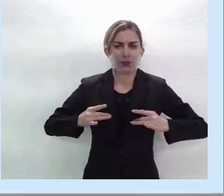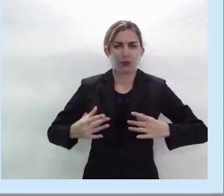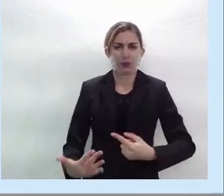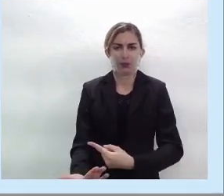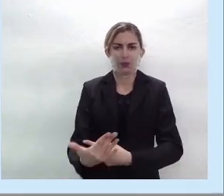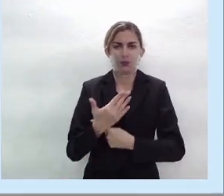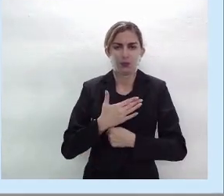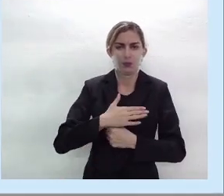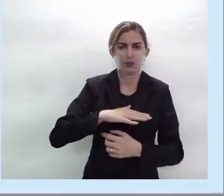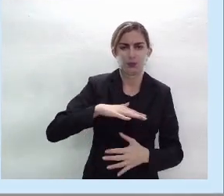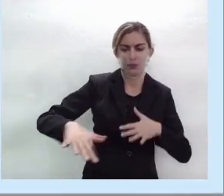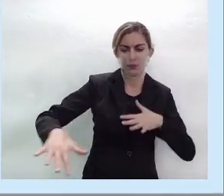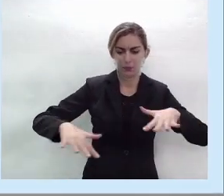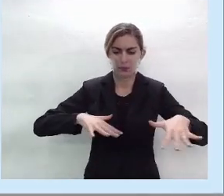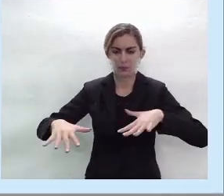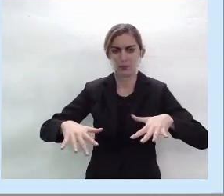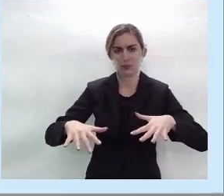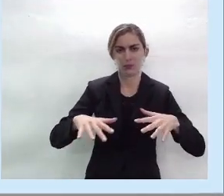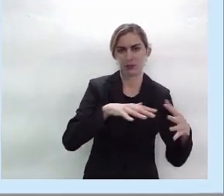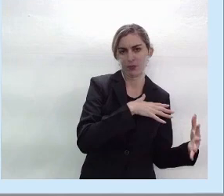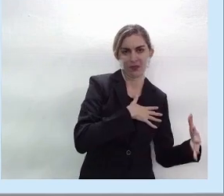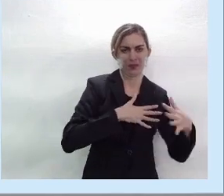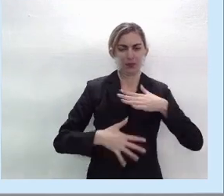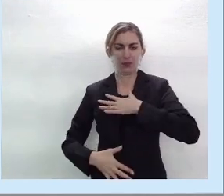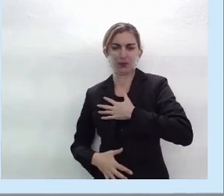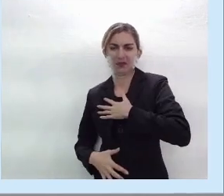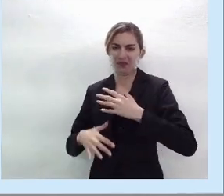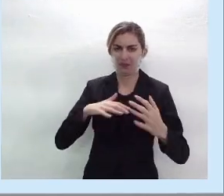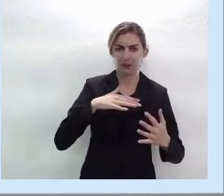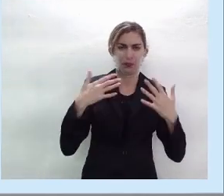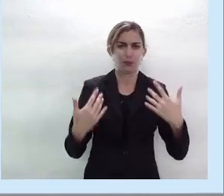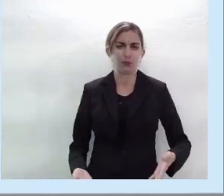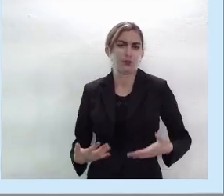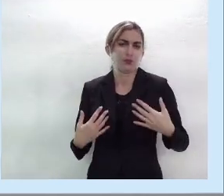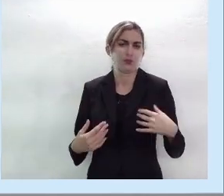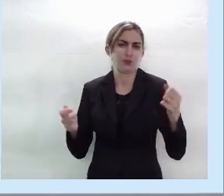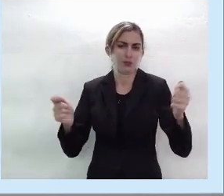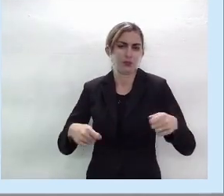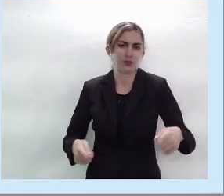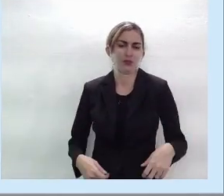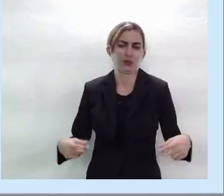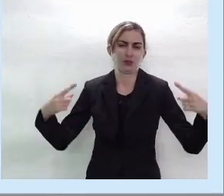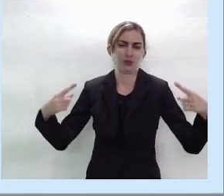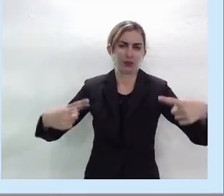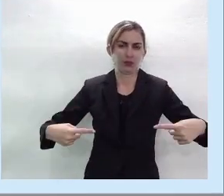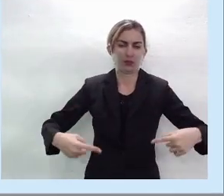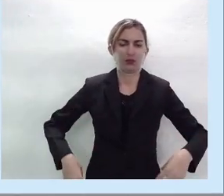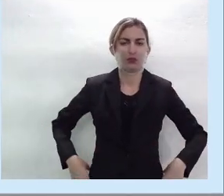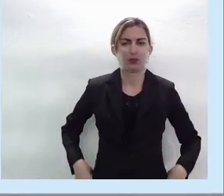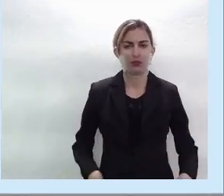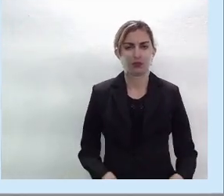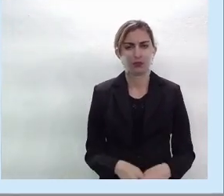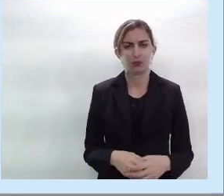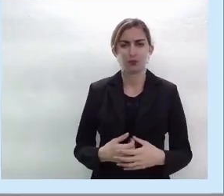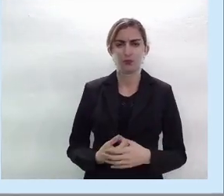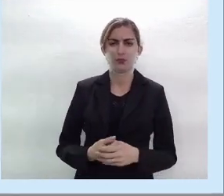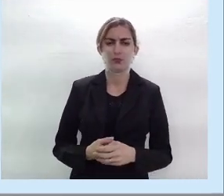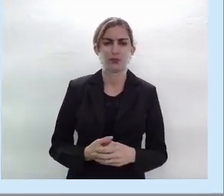poder ajudar na movimentação, né? E com isso ficar mais fluida a luta.